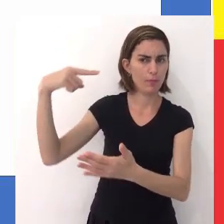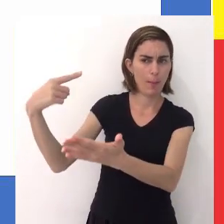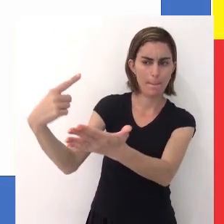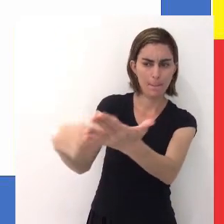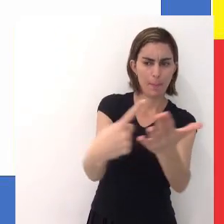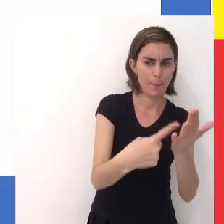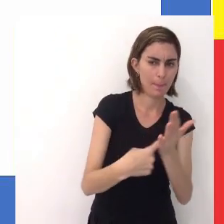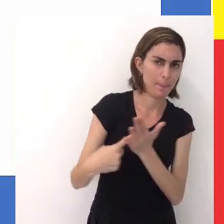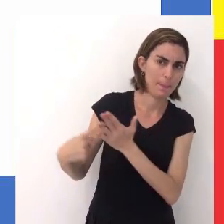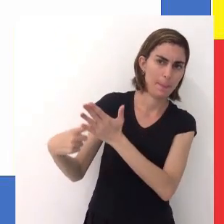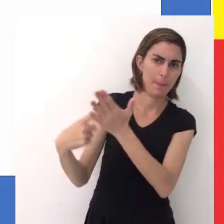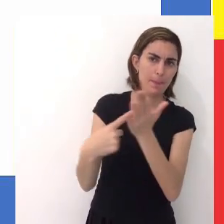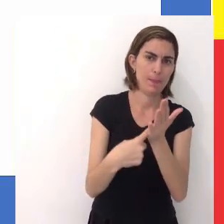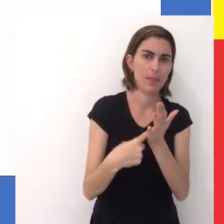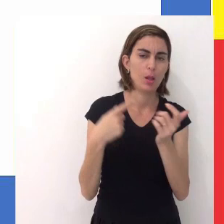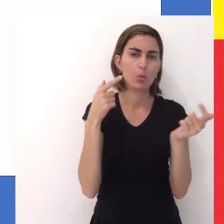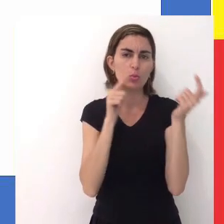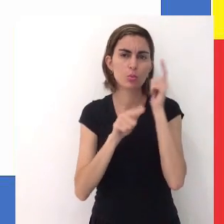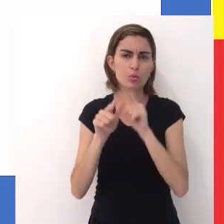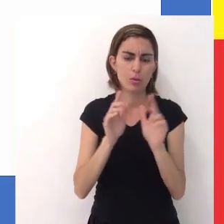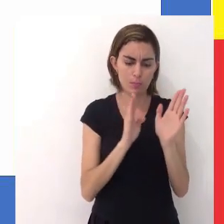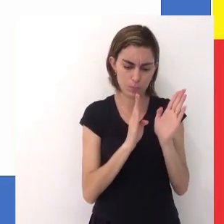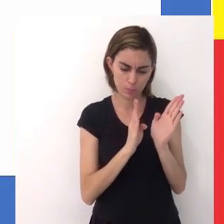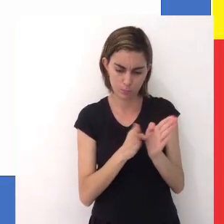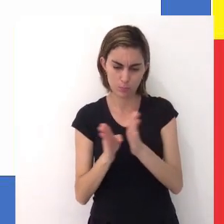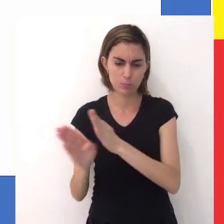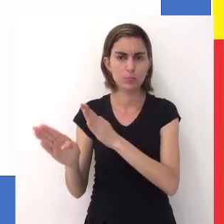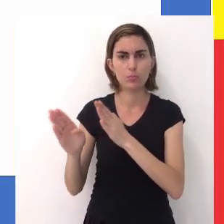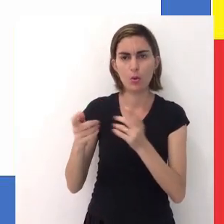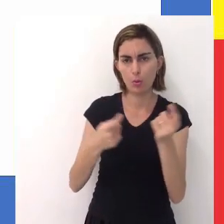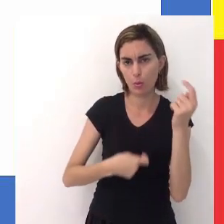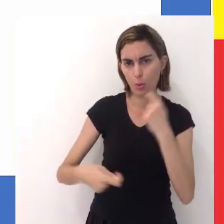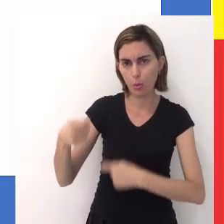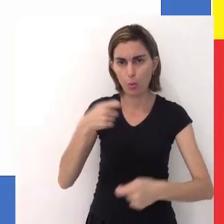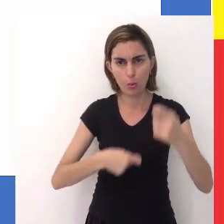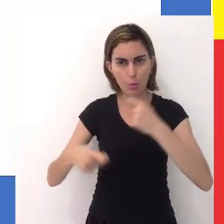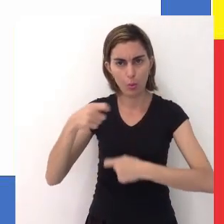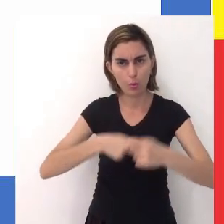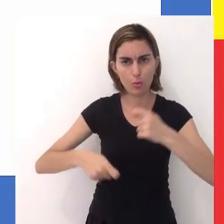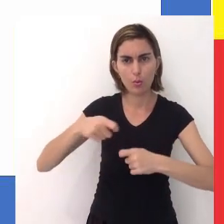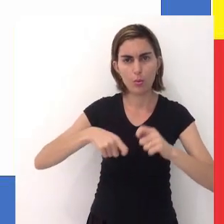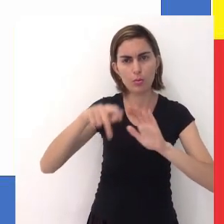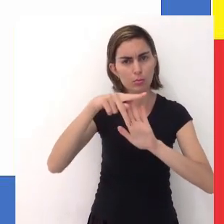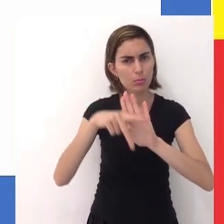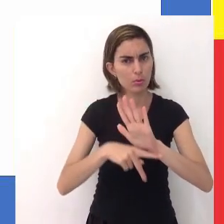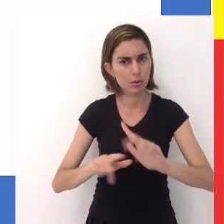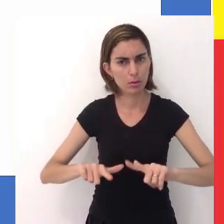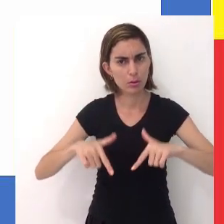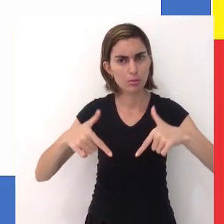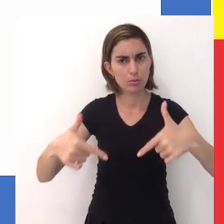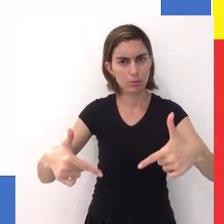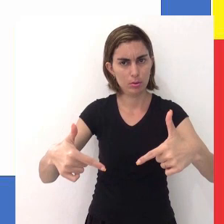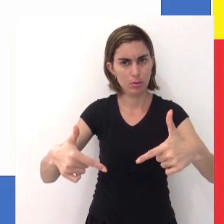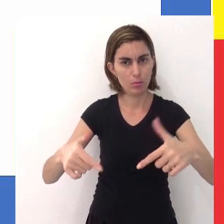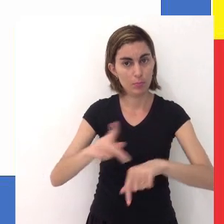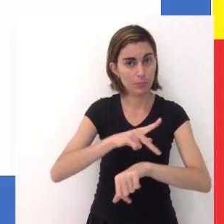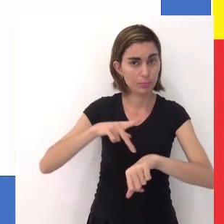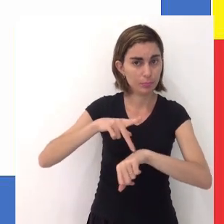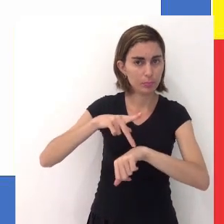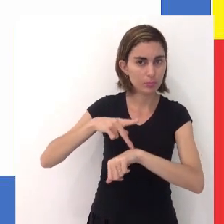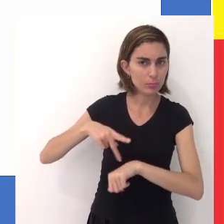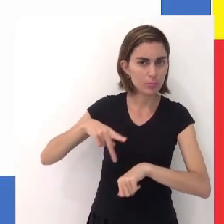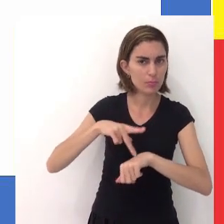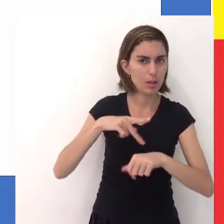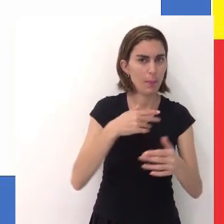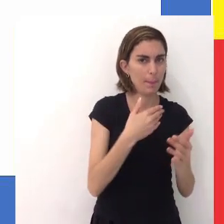se aliar para conseguir organizar o comércio, para conseguir desenvolver planos e ações para os países